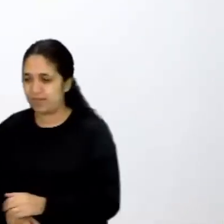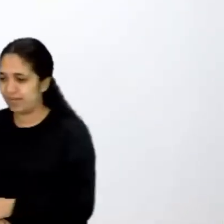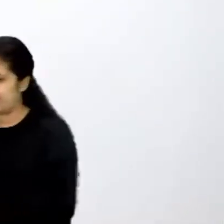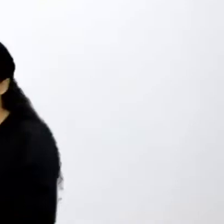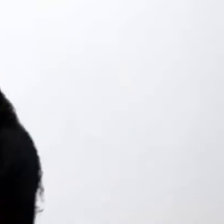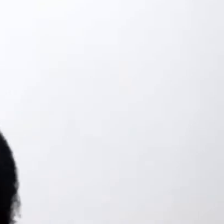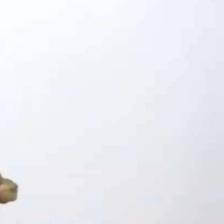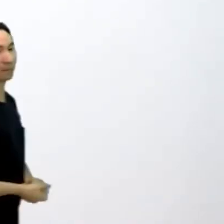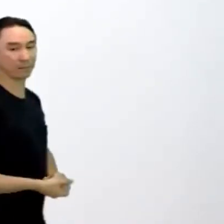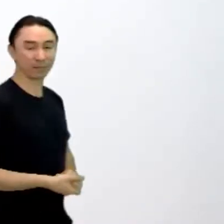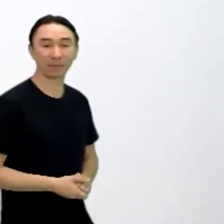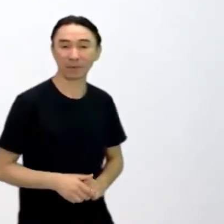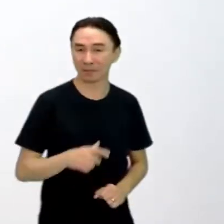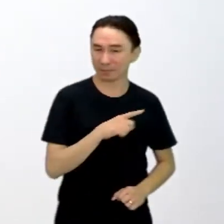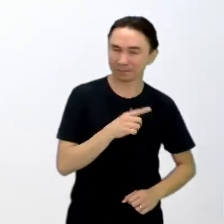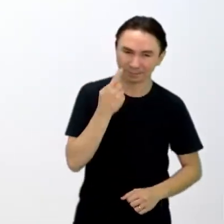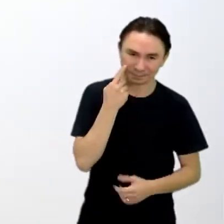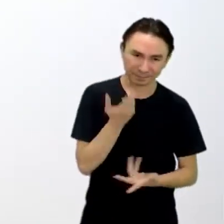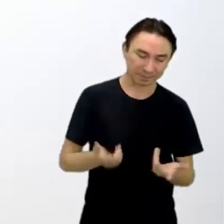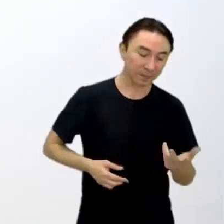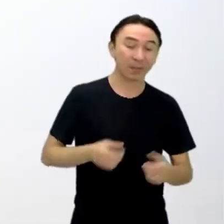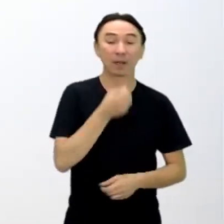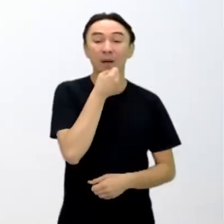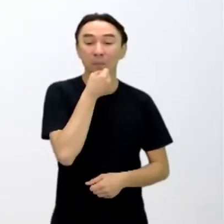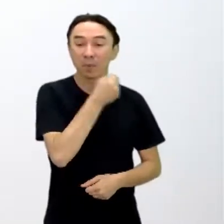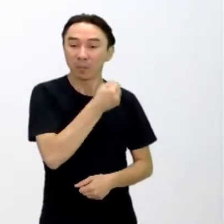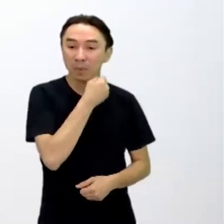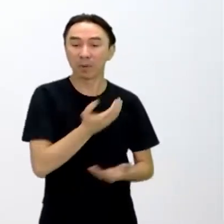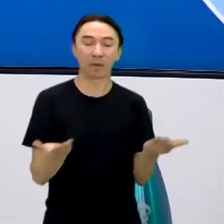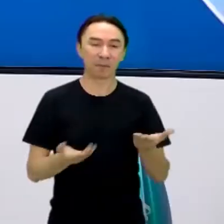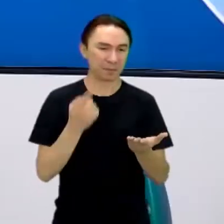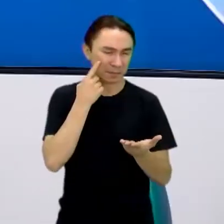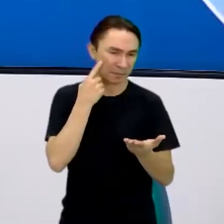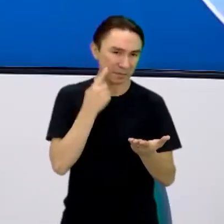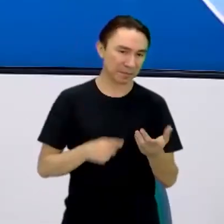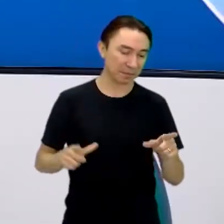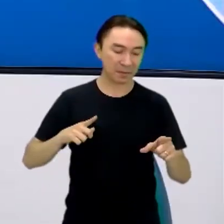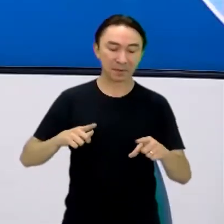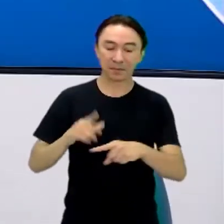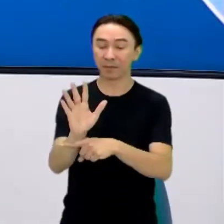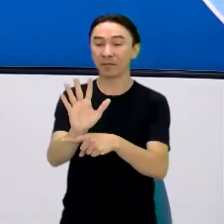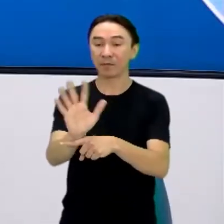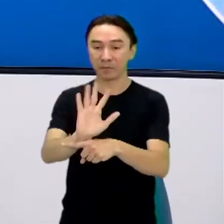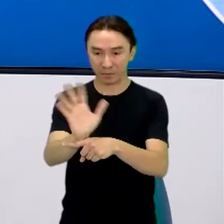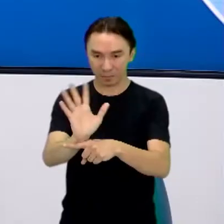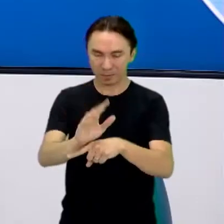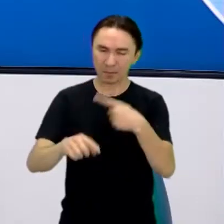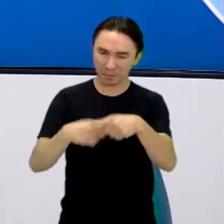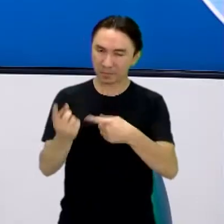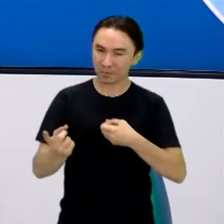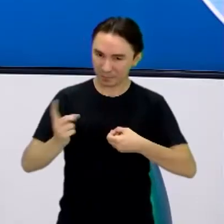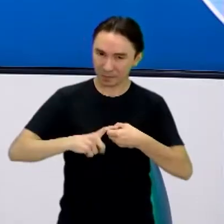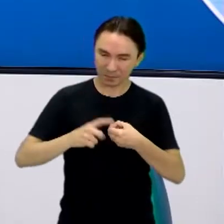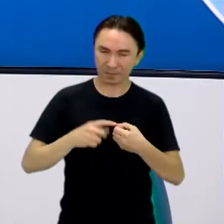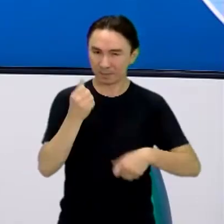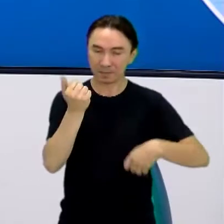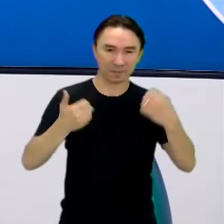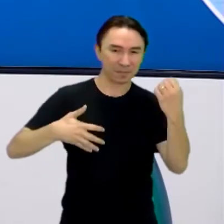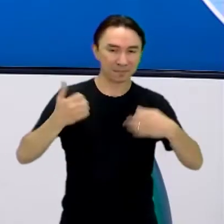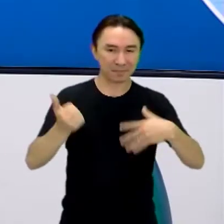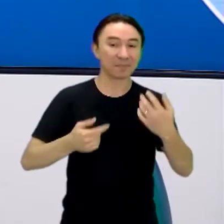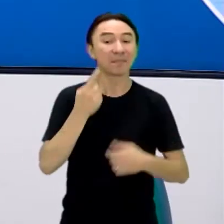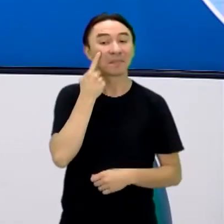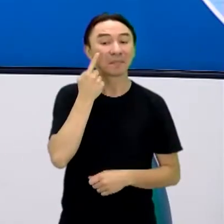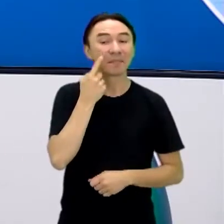para vocês, vocês já viram e lemos aqui nessa reportagem, agora vocês vão assistir a um vídeo, depois nós voltamos e comentamos, tá bom? Vamos lá,